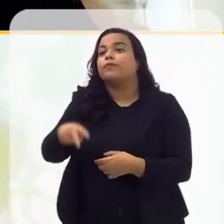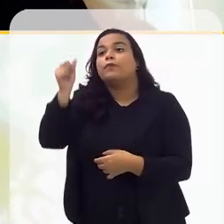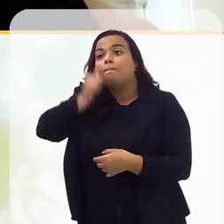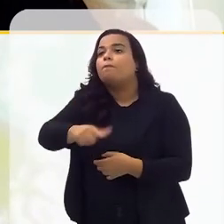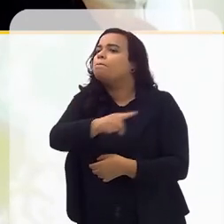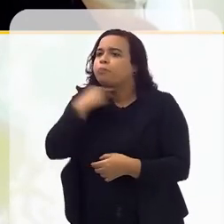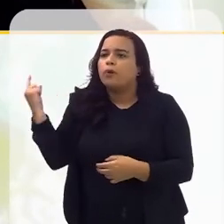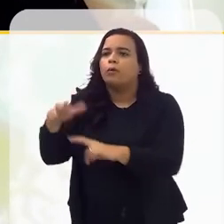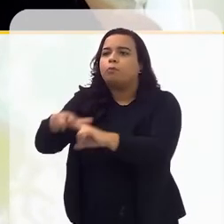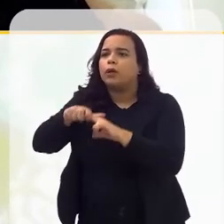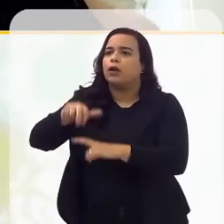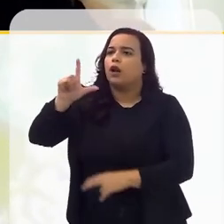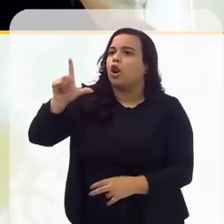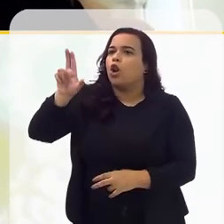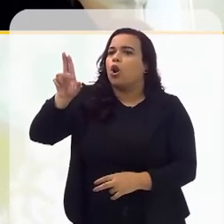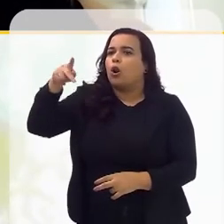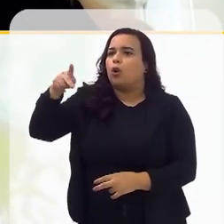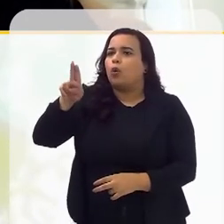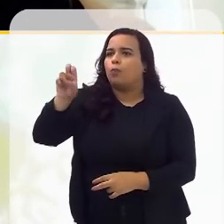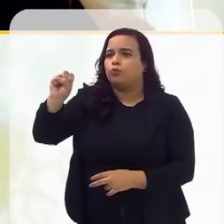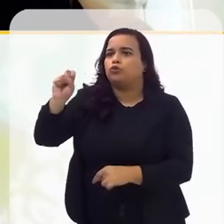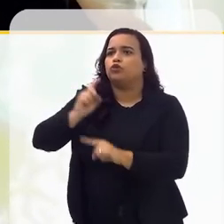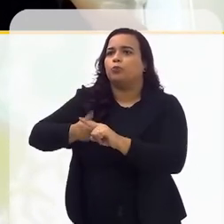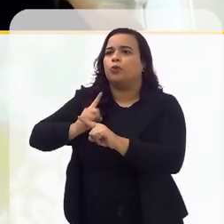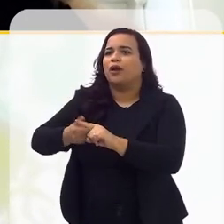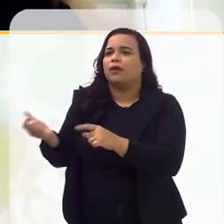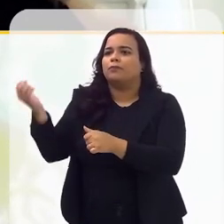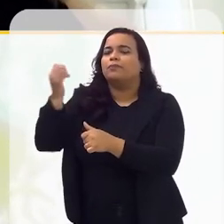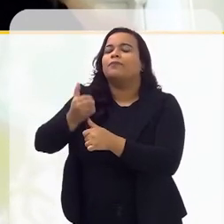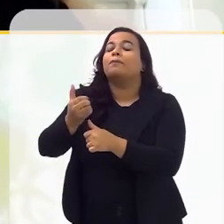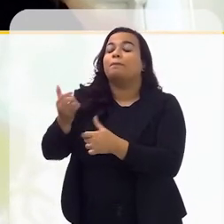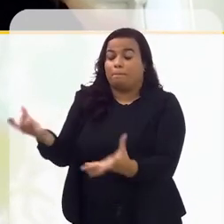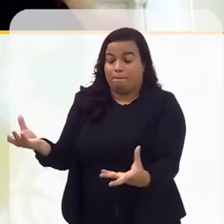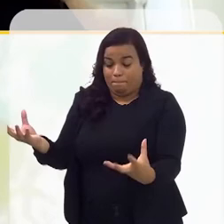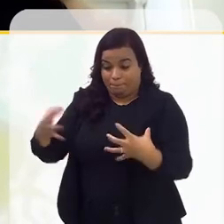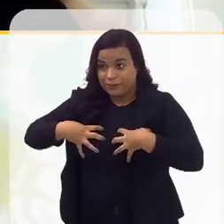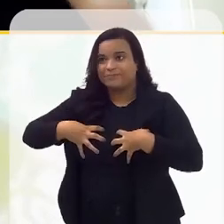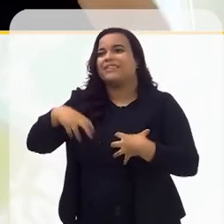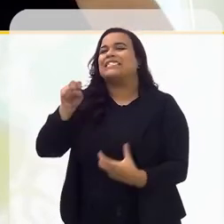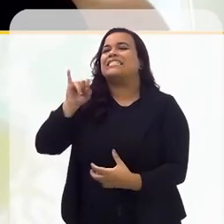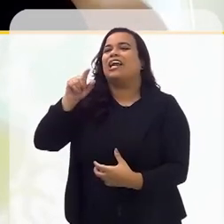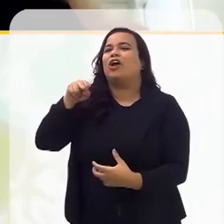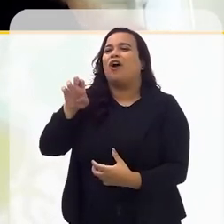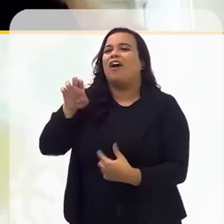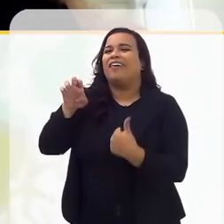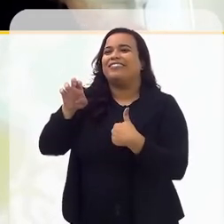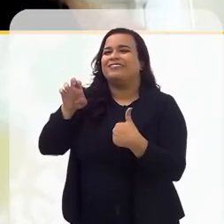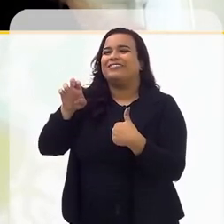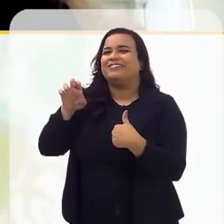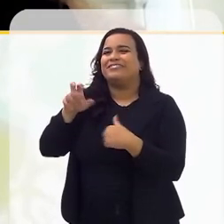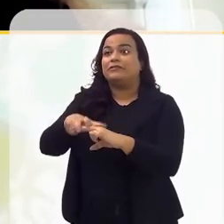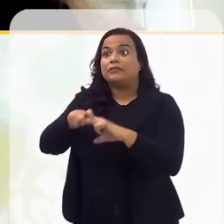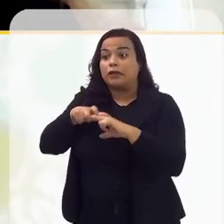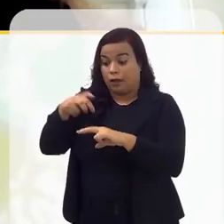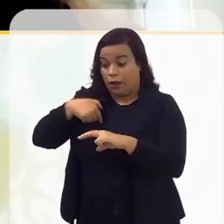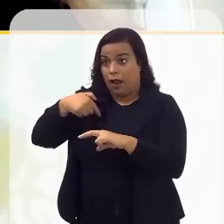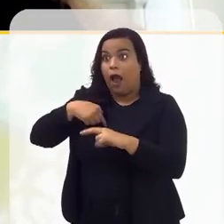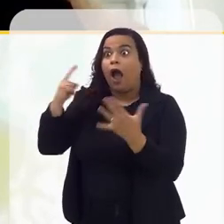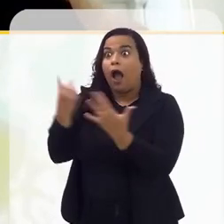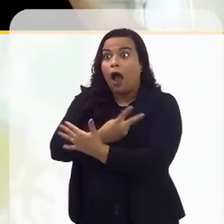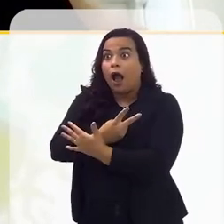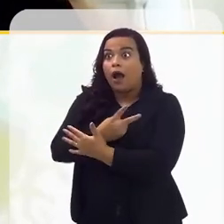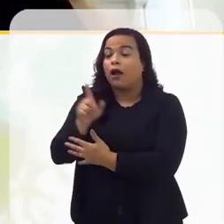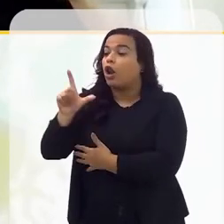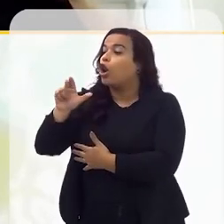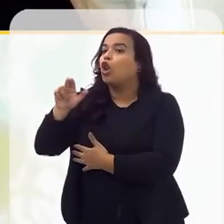né? De uma mulher que morreu de lúpus porque teve o silicone e o silicone ativou o lúpus dela. E eu nunca